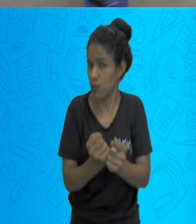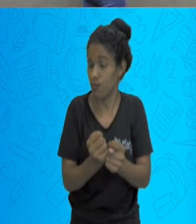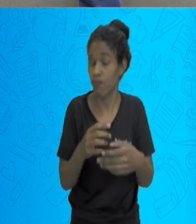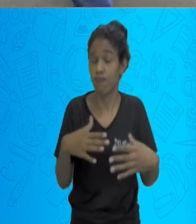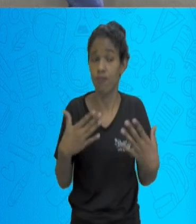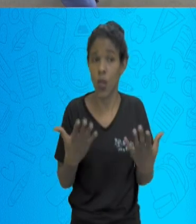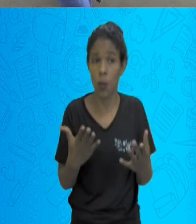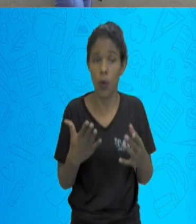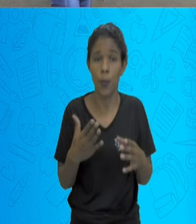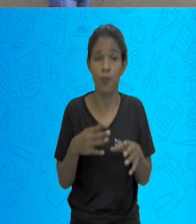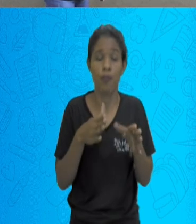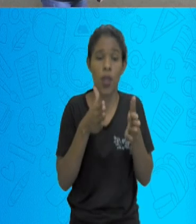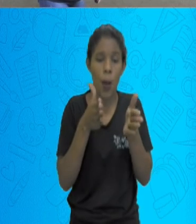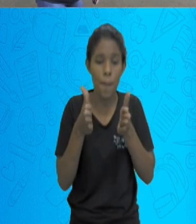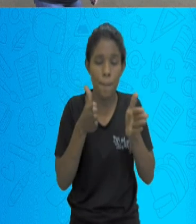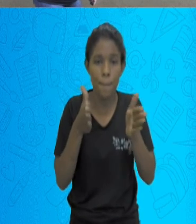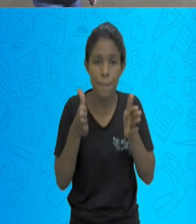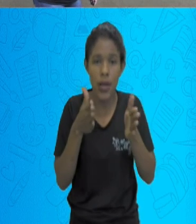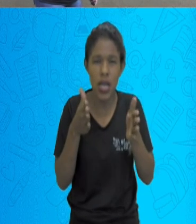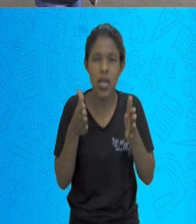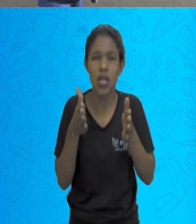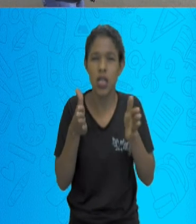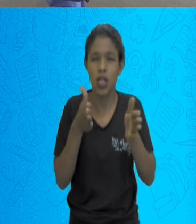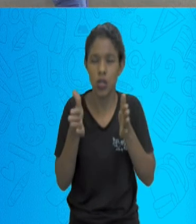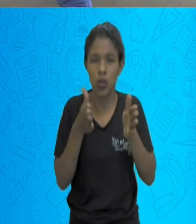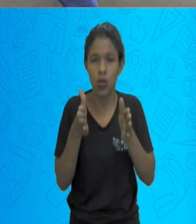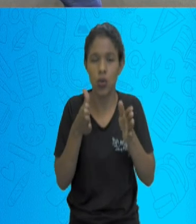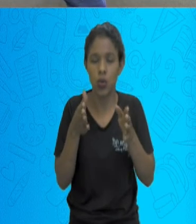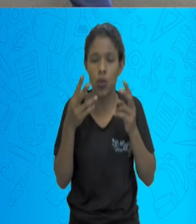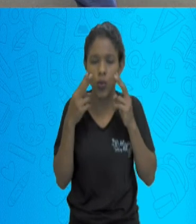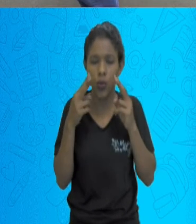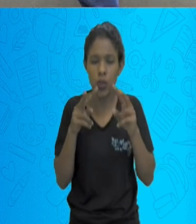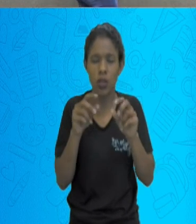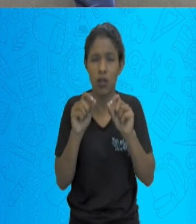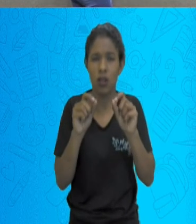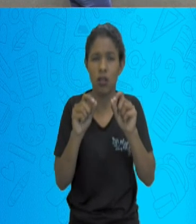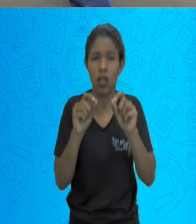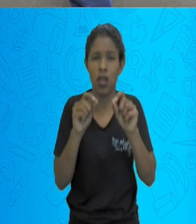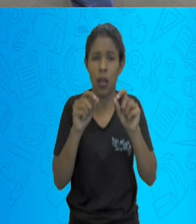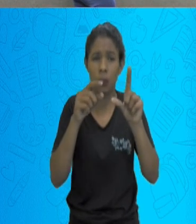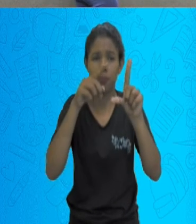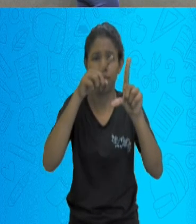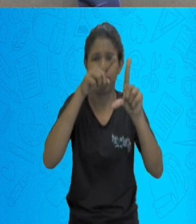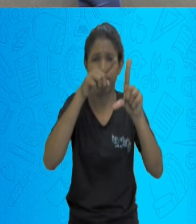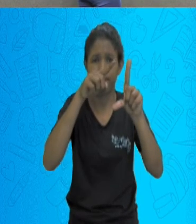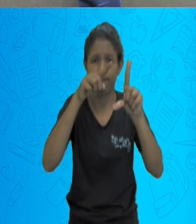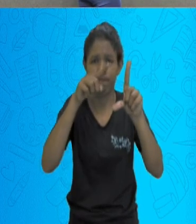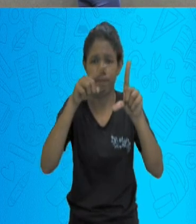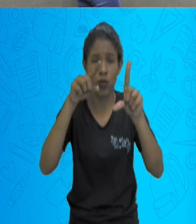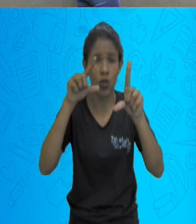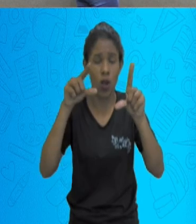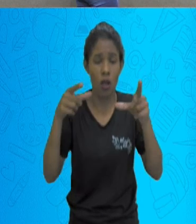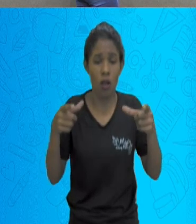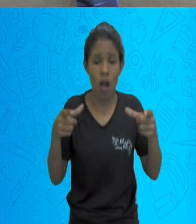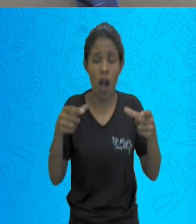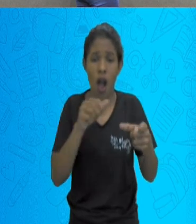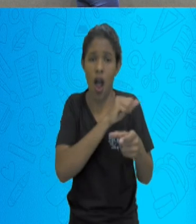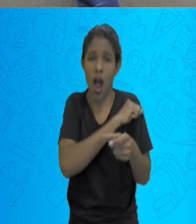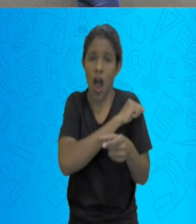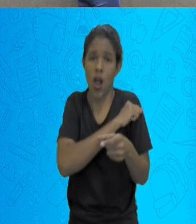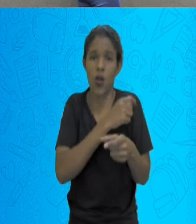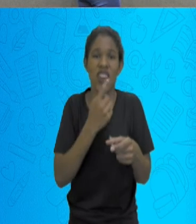2019. Em todo o período decresceu? Não, né? Por quê? Porque